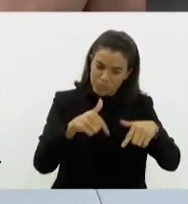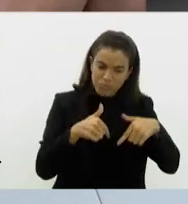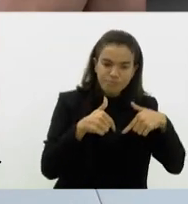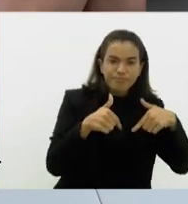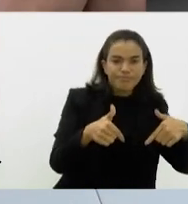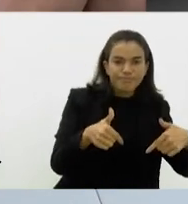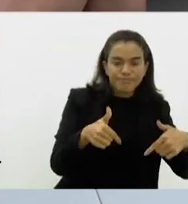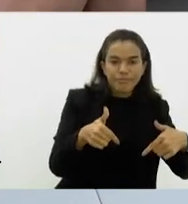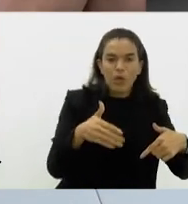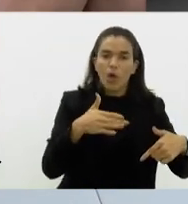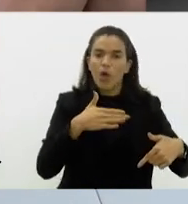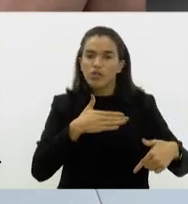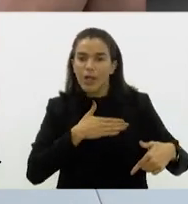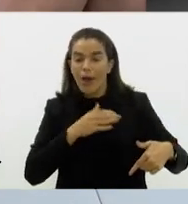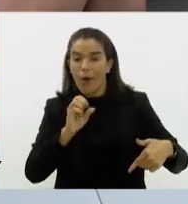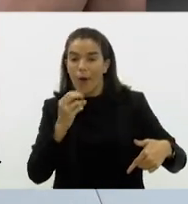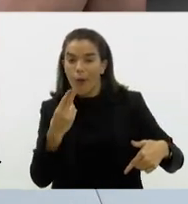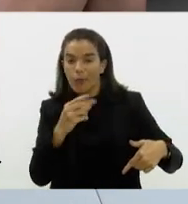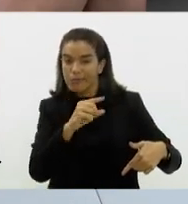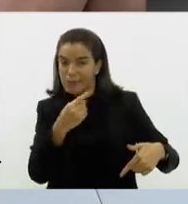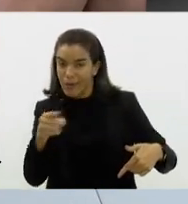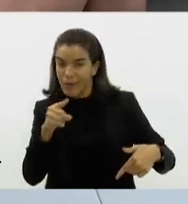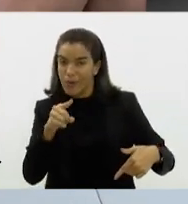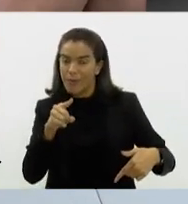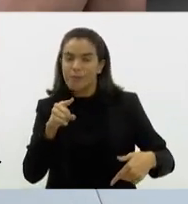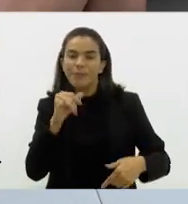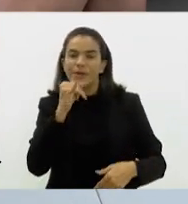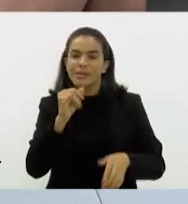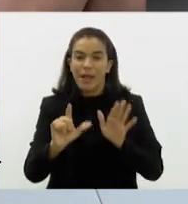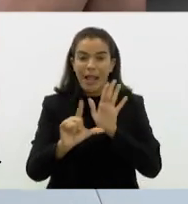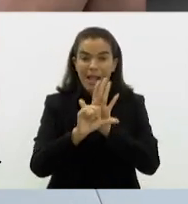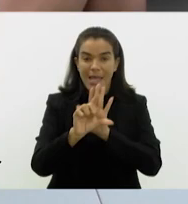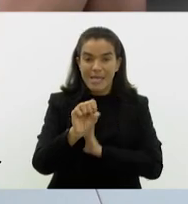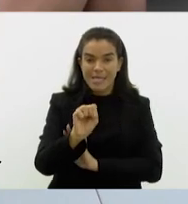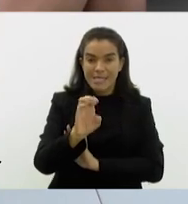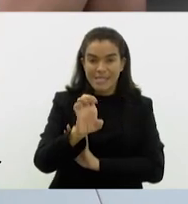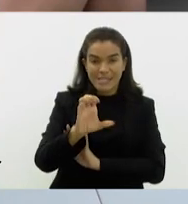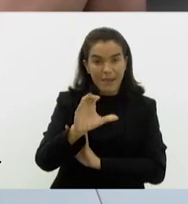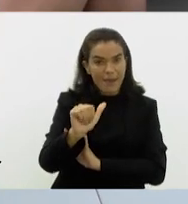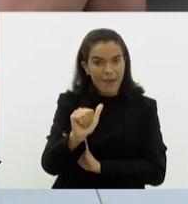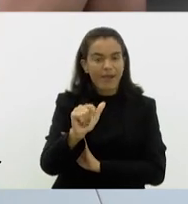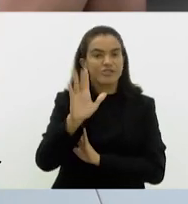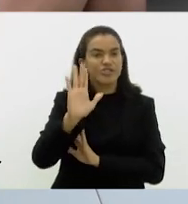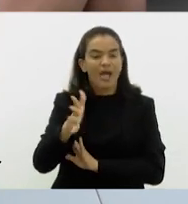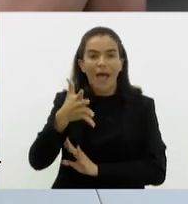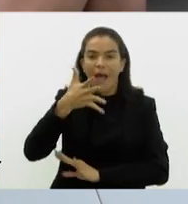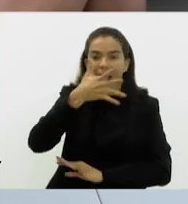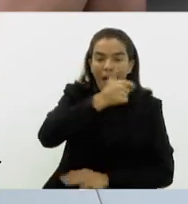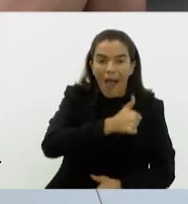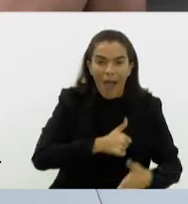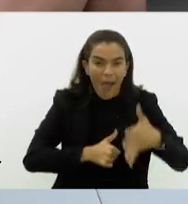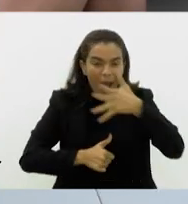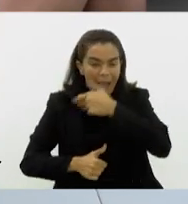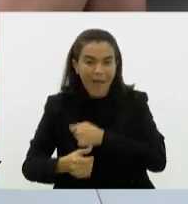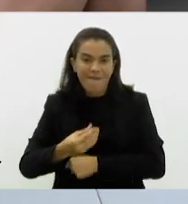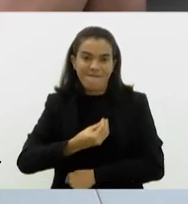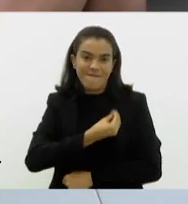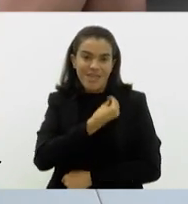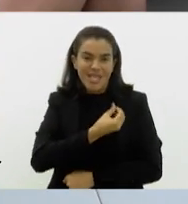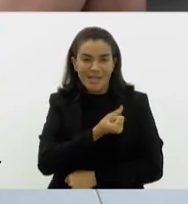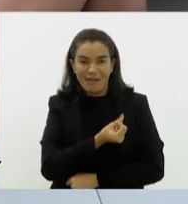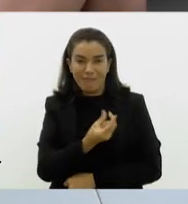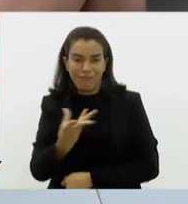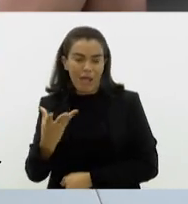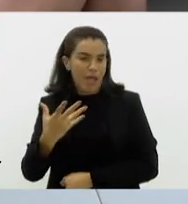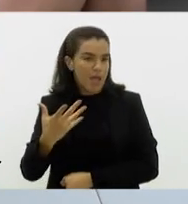não, a lei seca já poupou milhares de vidas nesse estado. Eu sou um